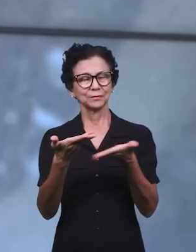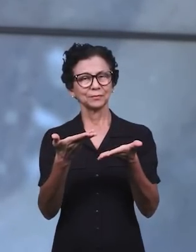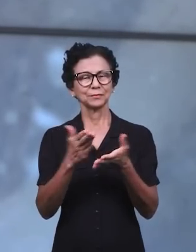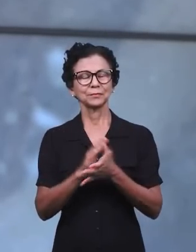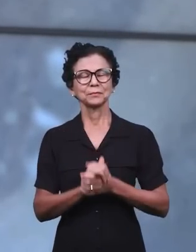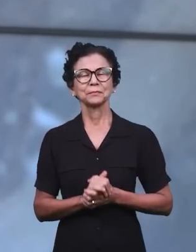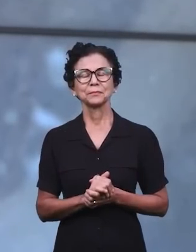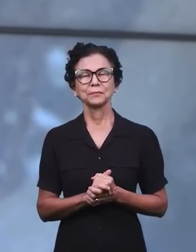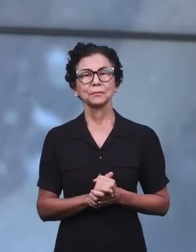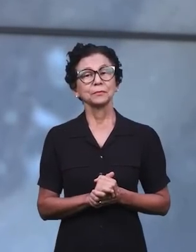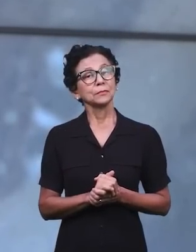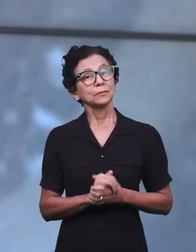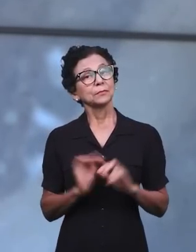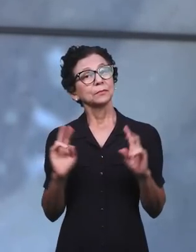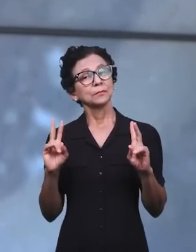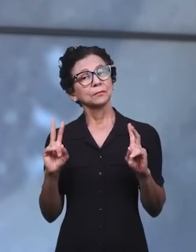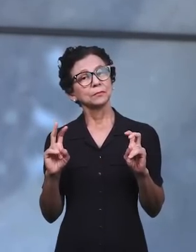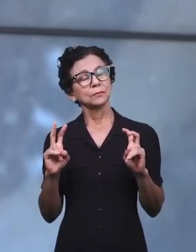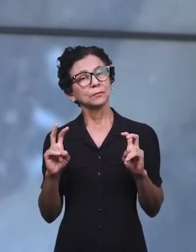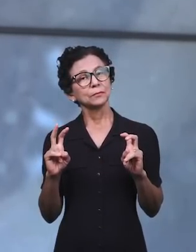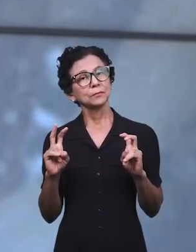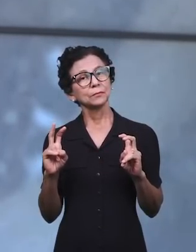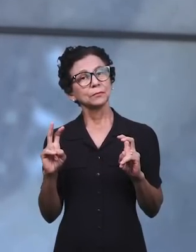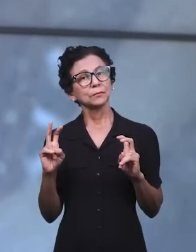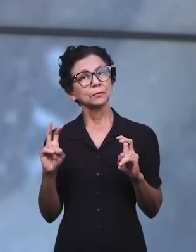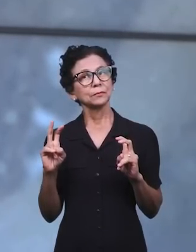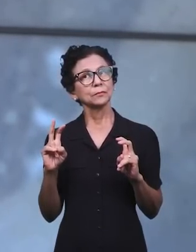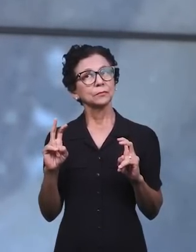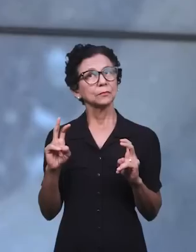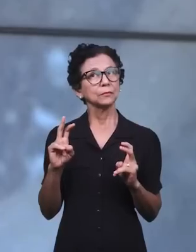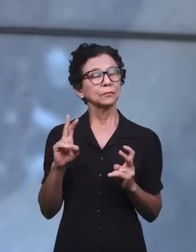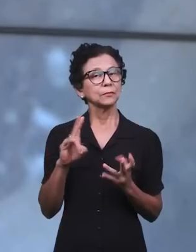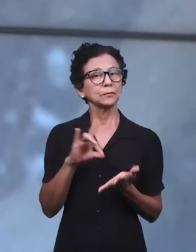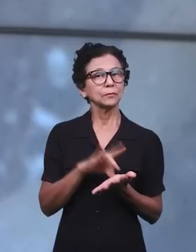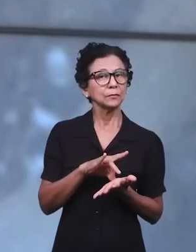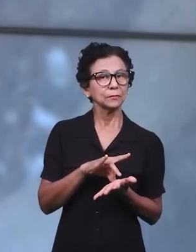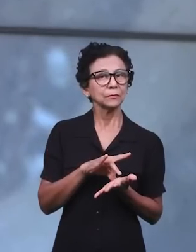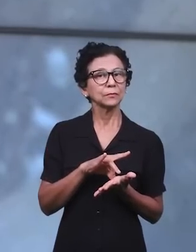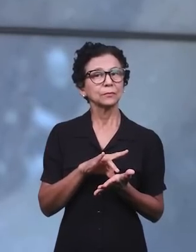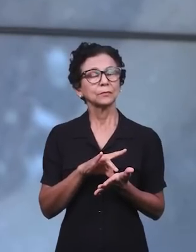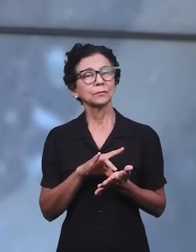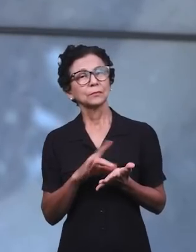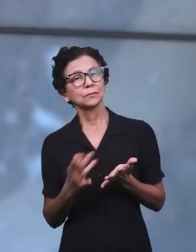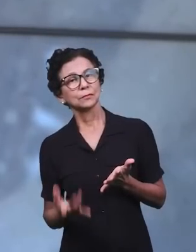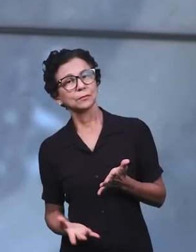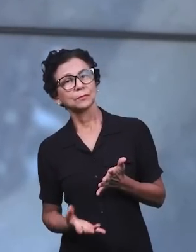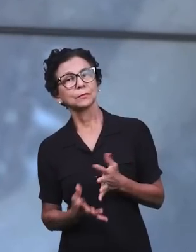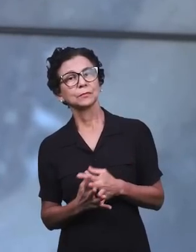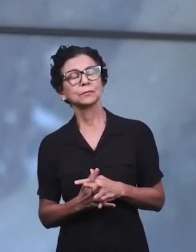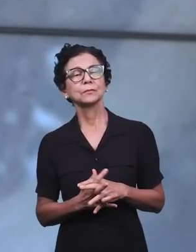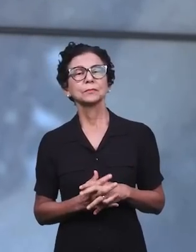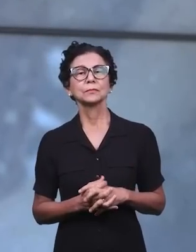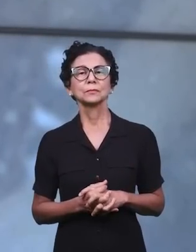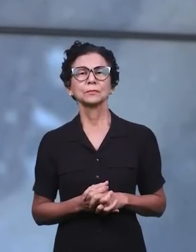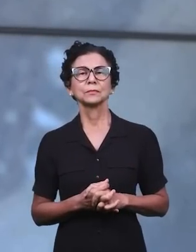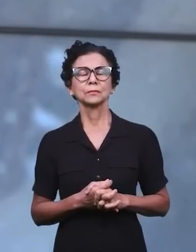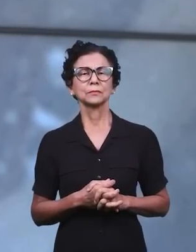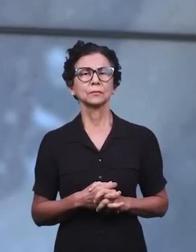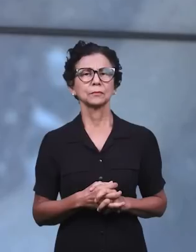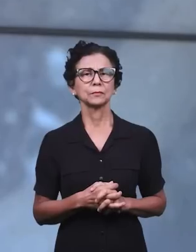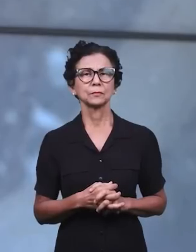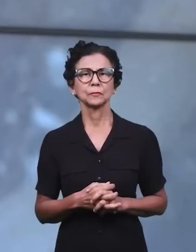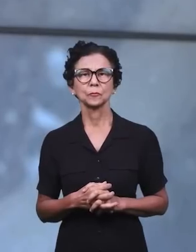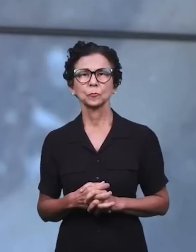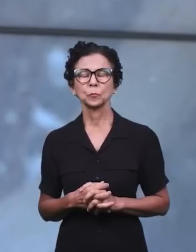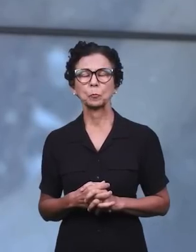é um tema muito atual, ele fala sobre algo, e o pastor Alexandre Brasil aqui fez menção, e